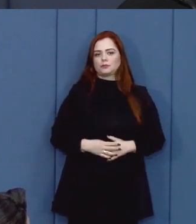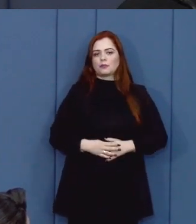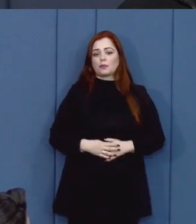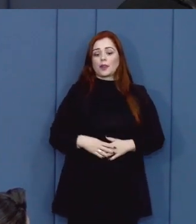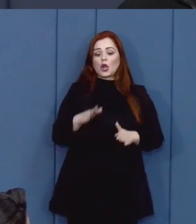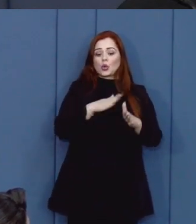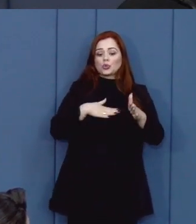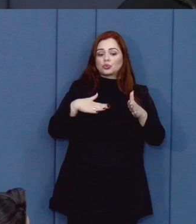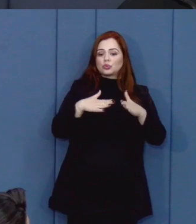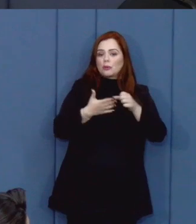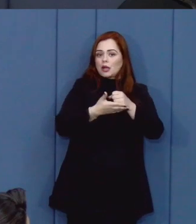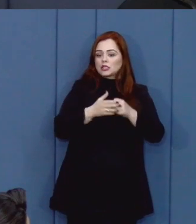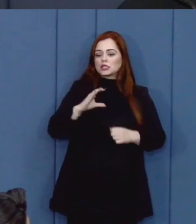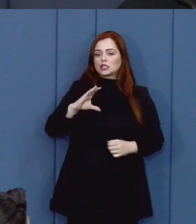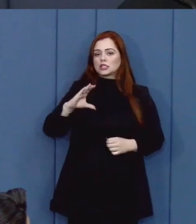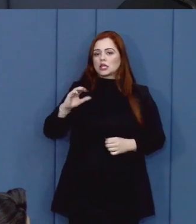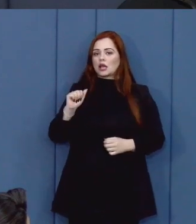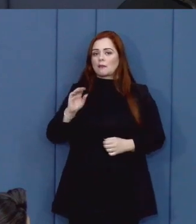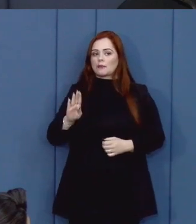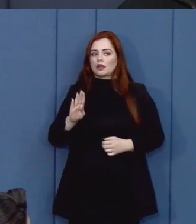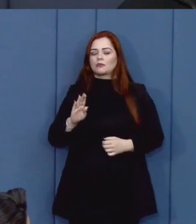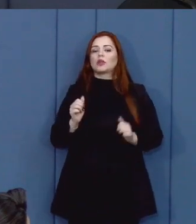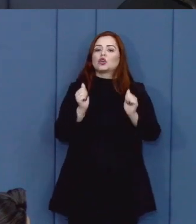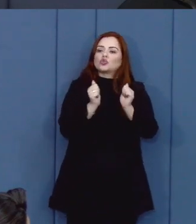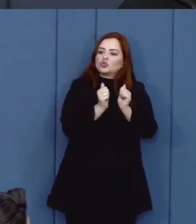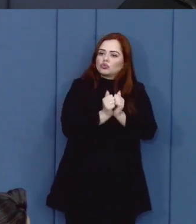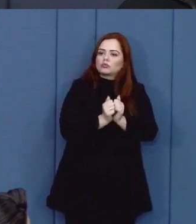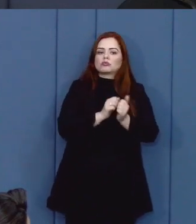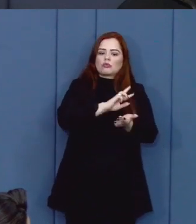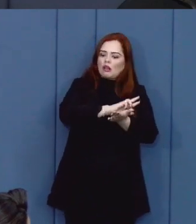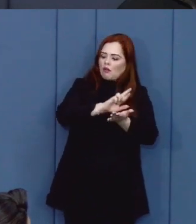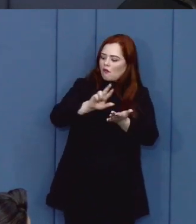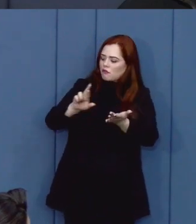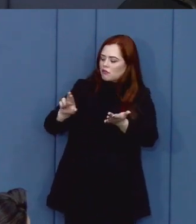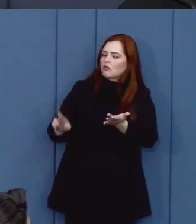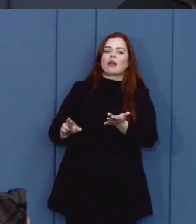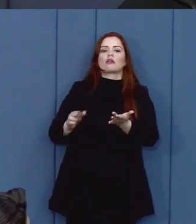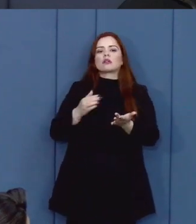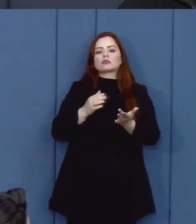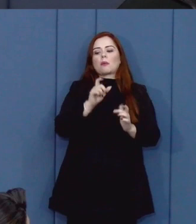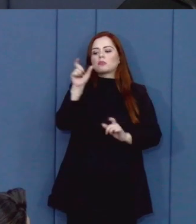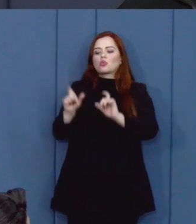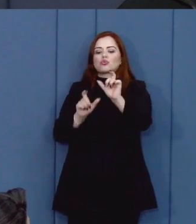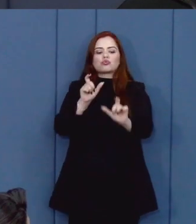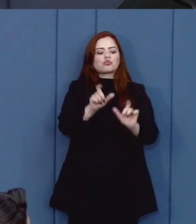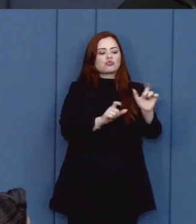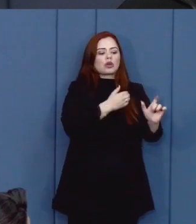a estrutura do CCAB com a participação de diversos atores de governo,